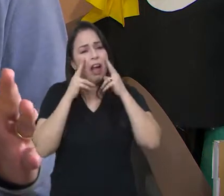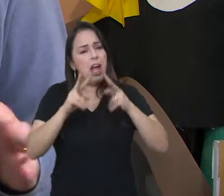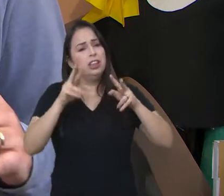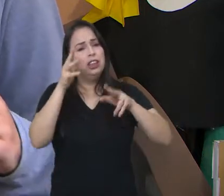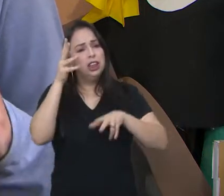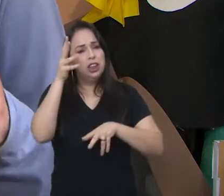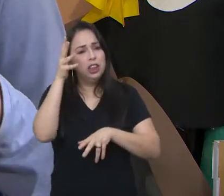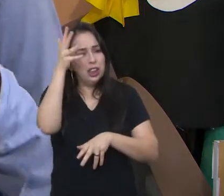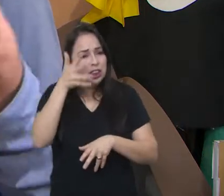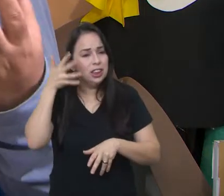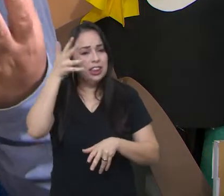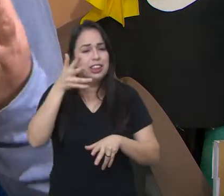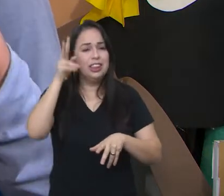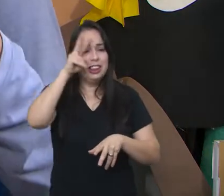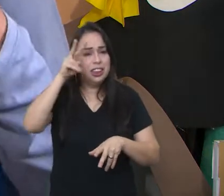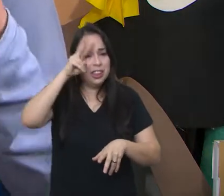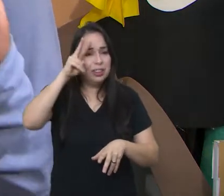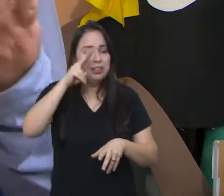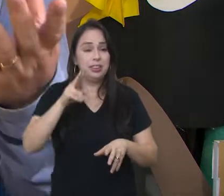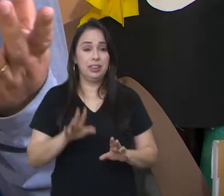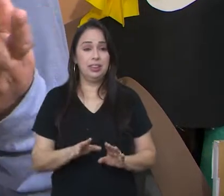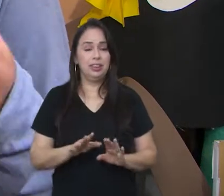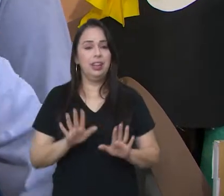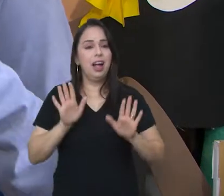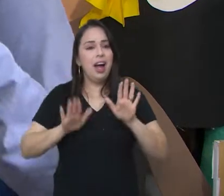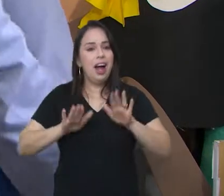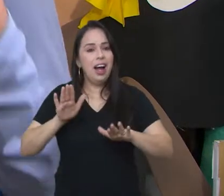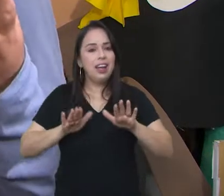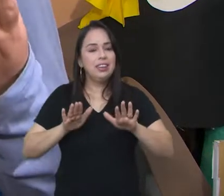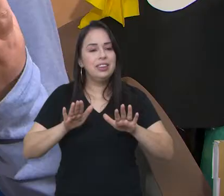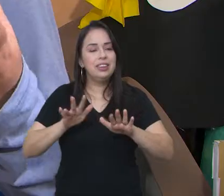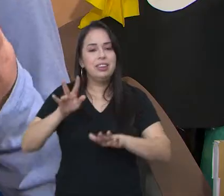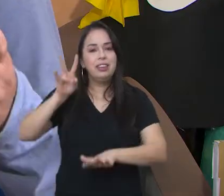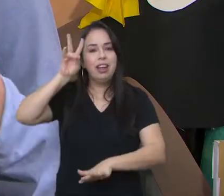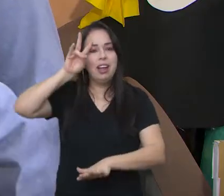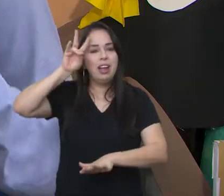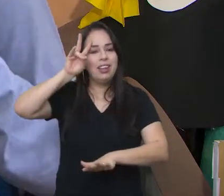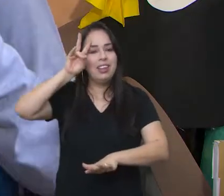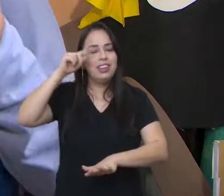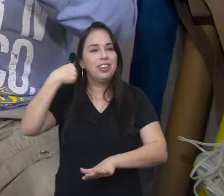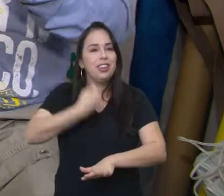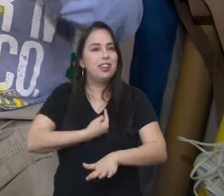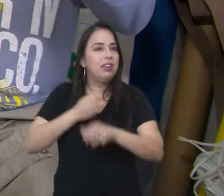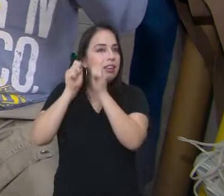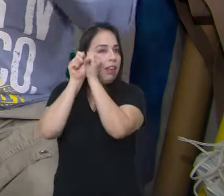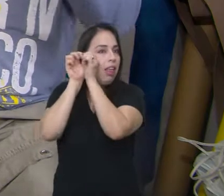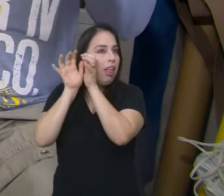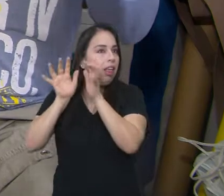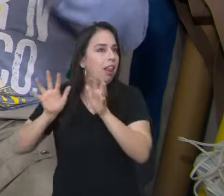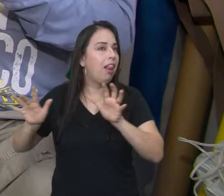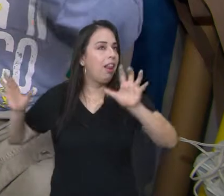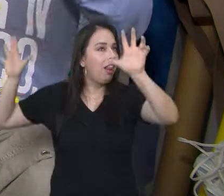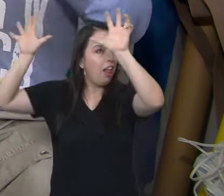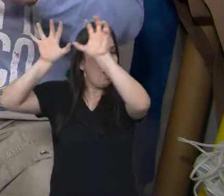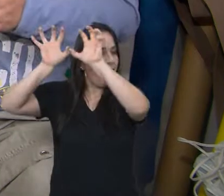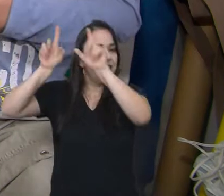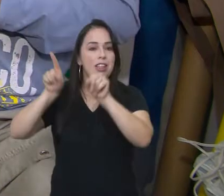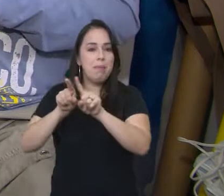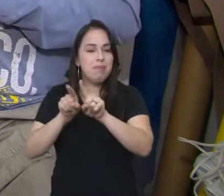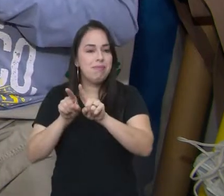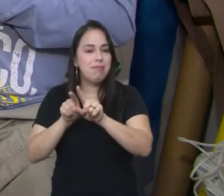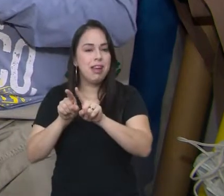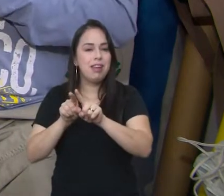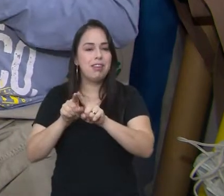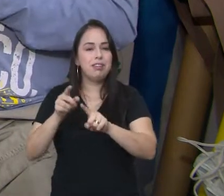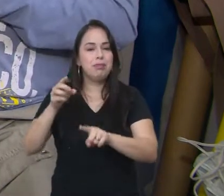às vezes a gente, ouvindo aquela história, mexe muito com o nosso guçado, memória, essas coisas,